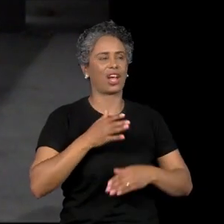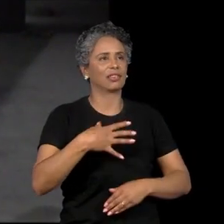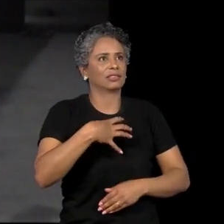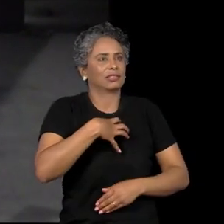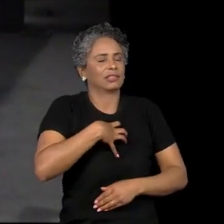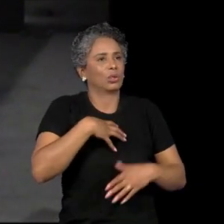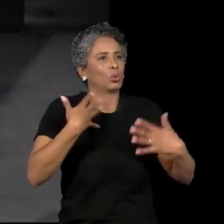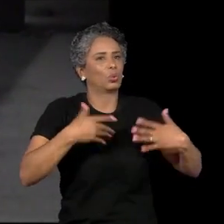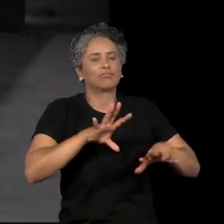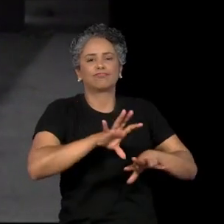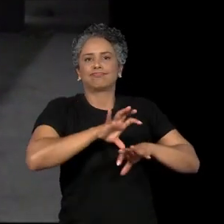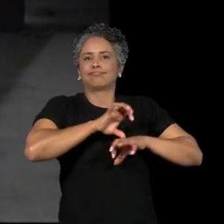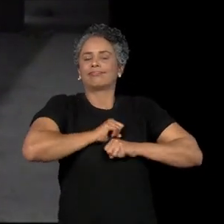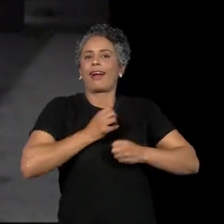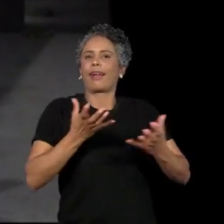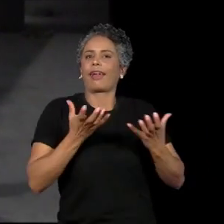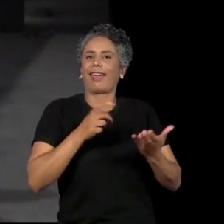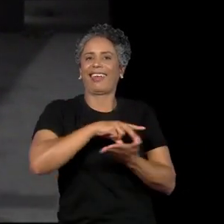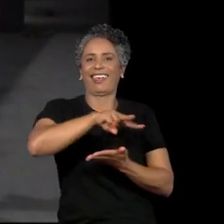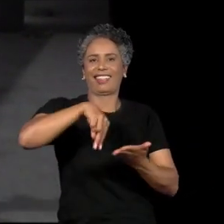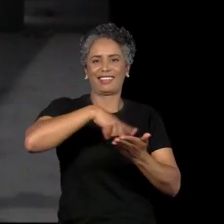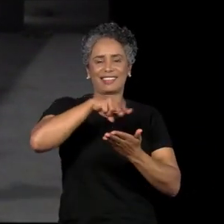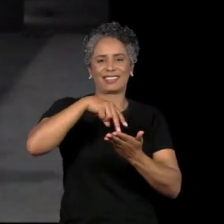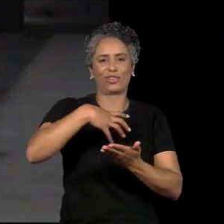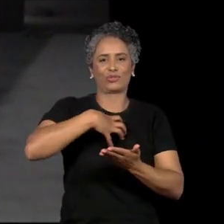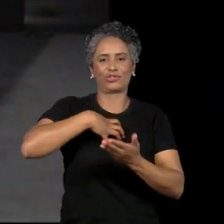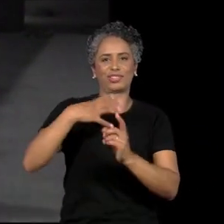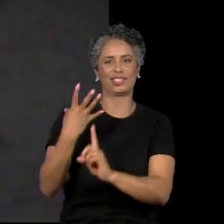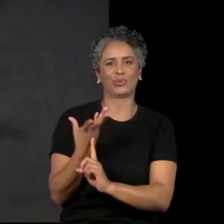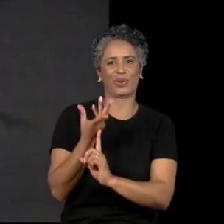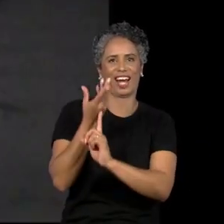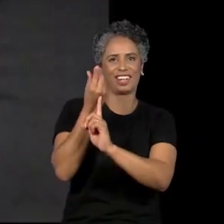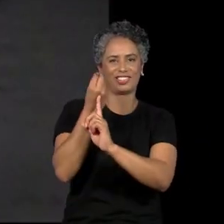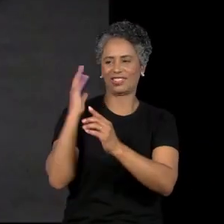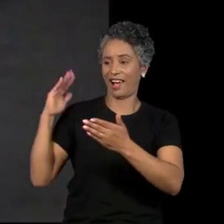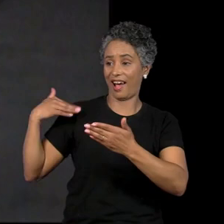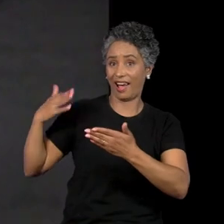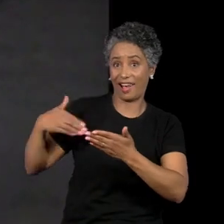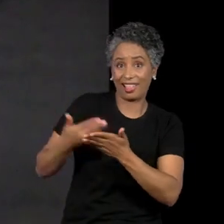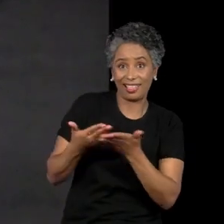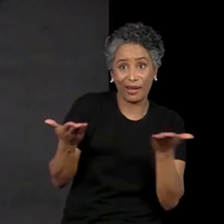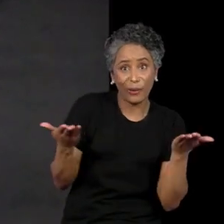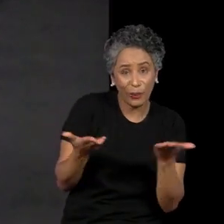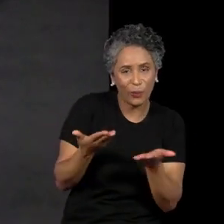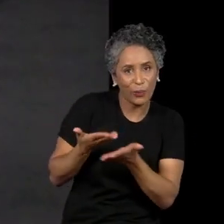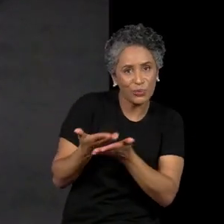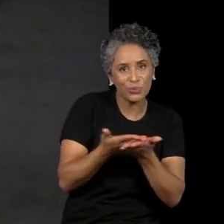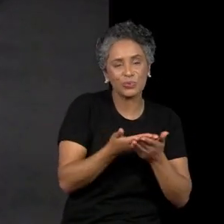essa maravilhosa manifestação artística a que ele continua se dedicando até hoje.